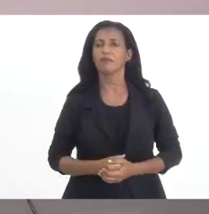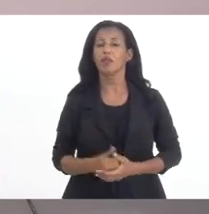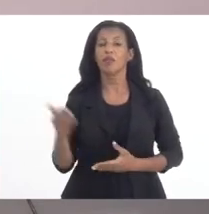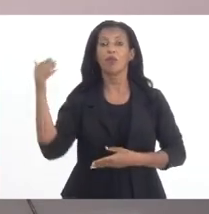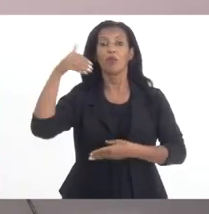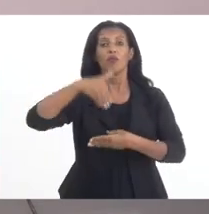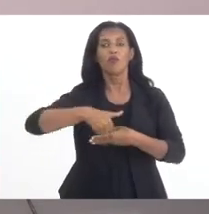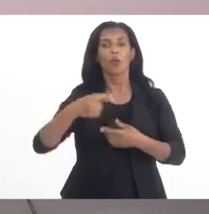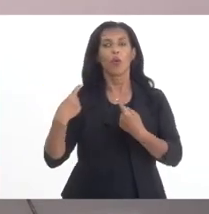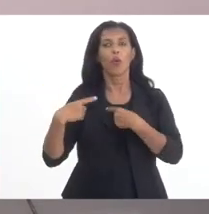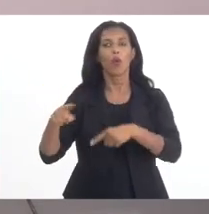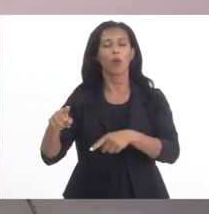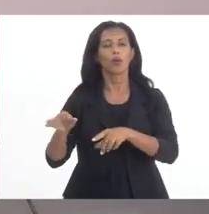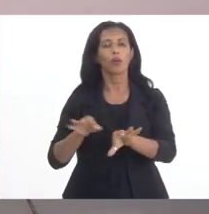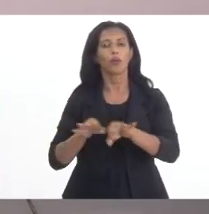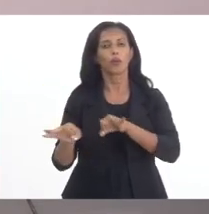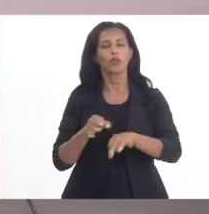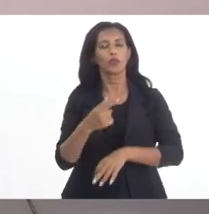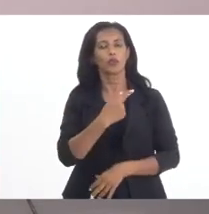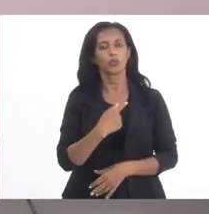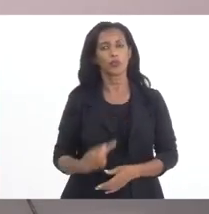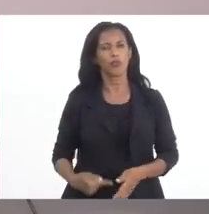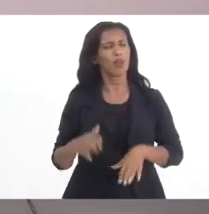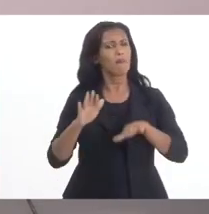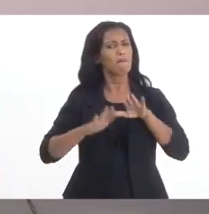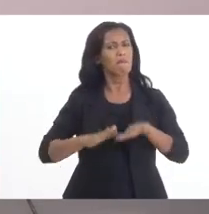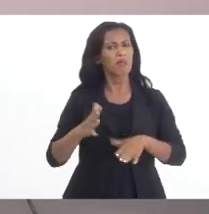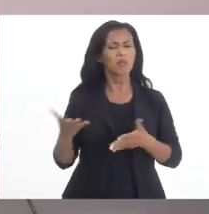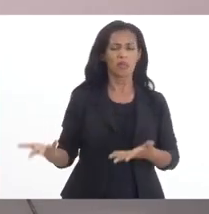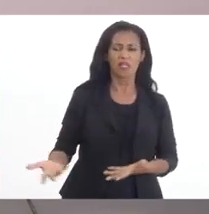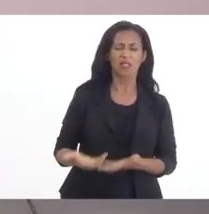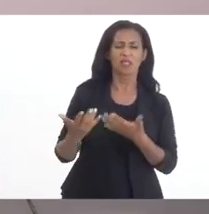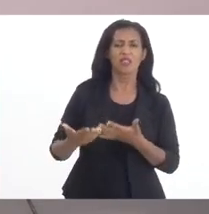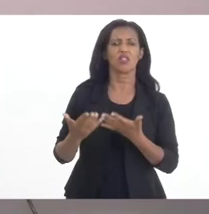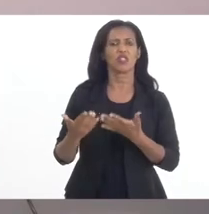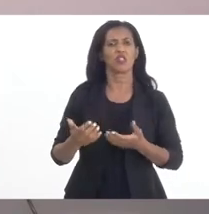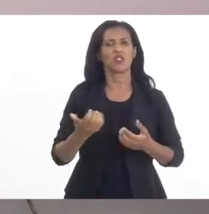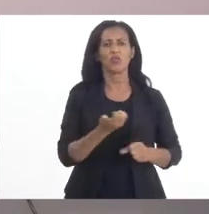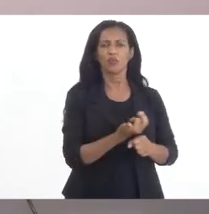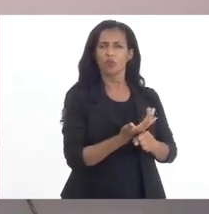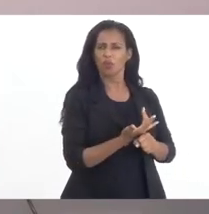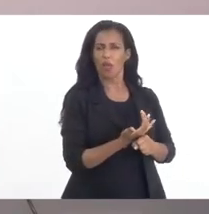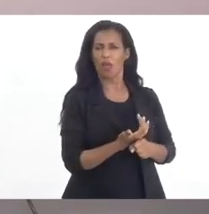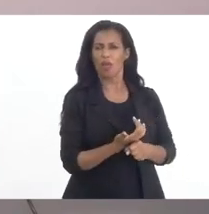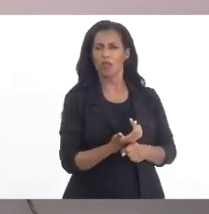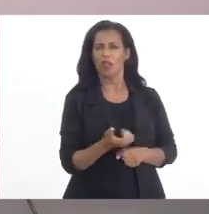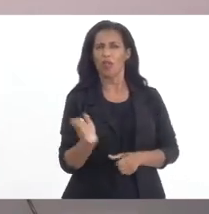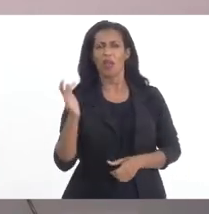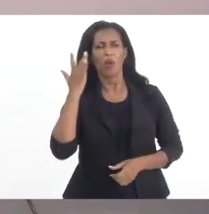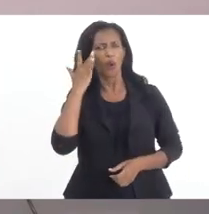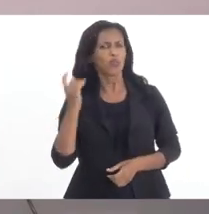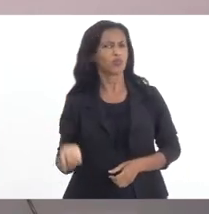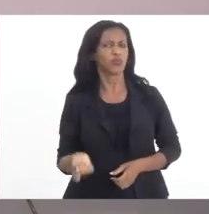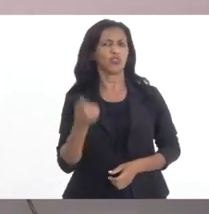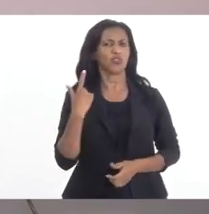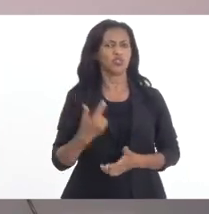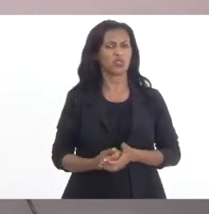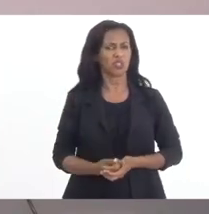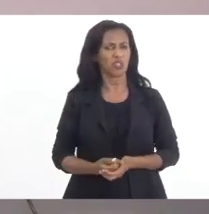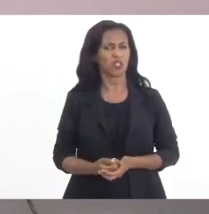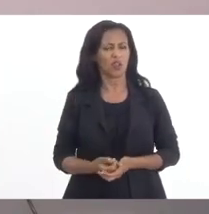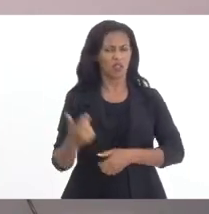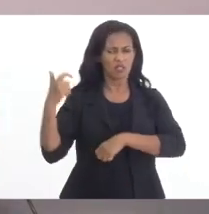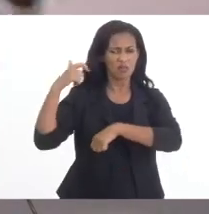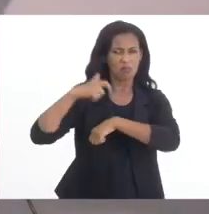Votar contra o projeto do governador, mesmo que tenha incentivo da UERJ, acho muito estranho mesmo. Essa altura